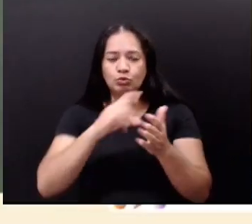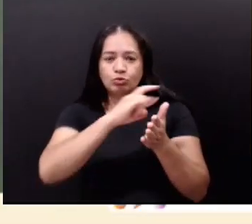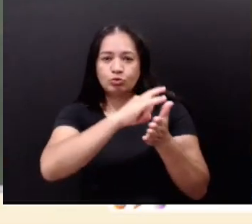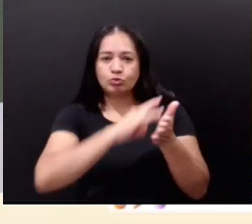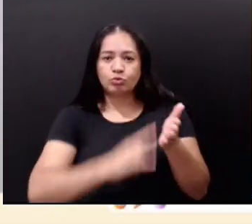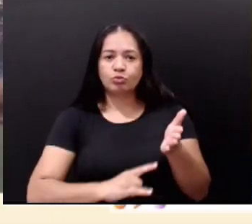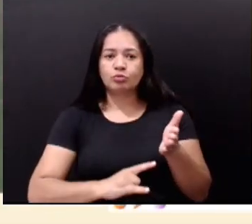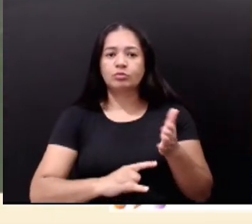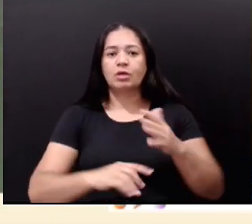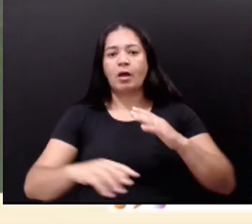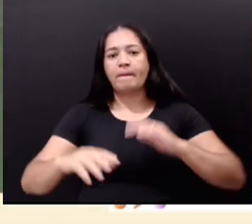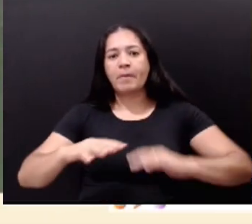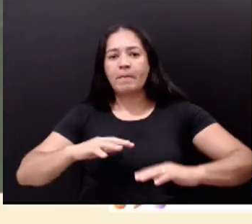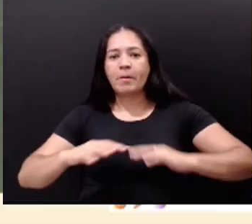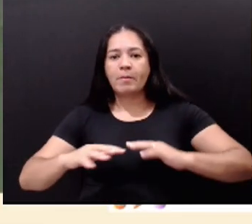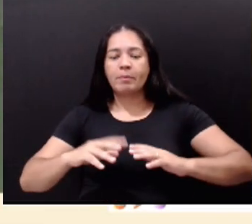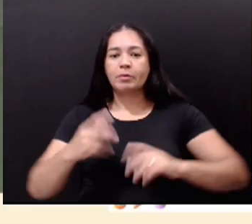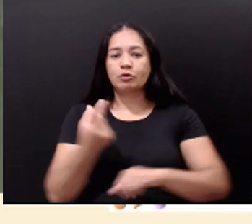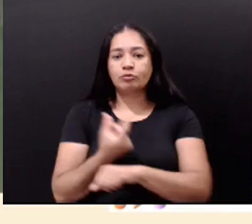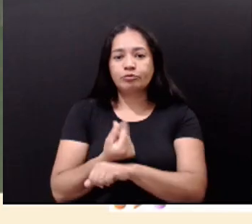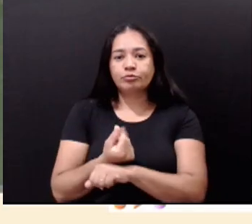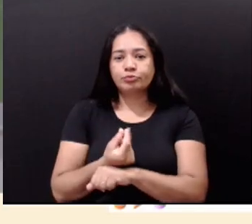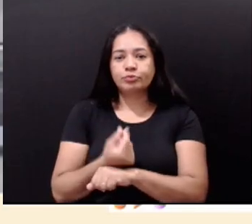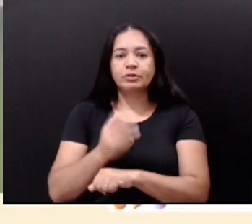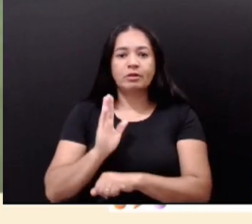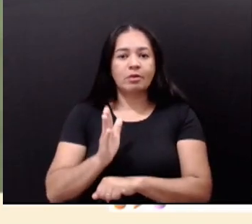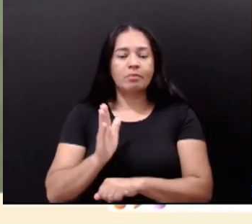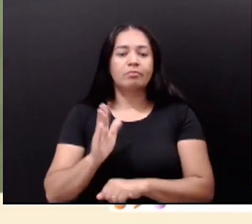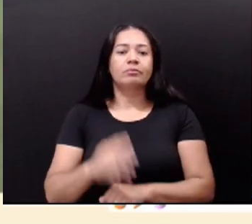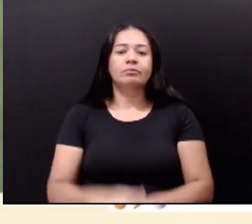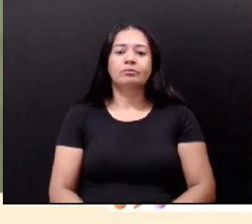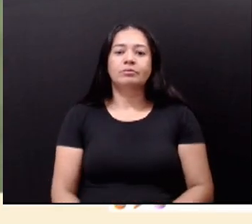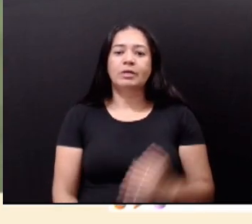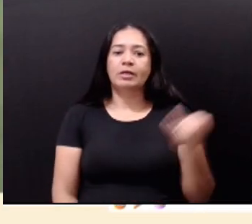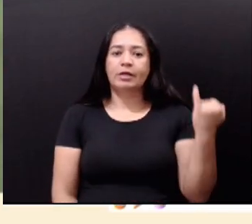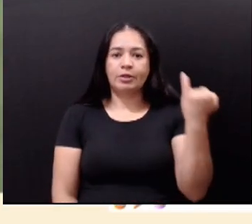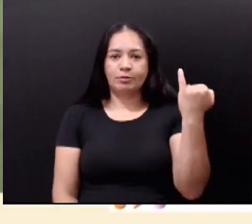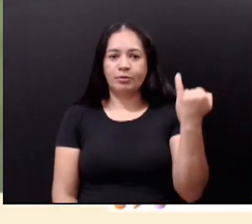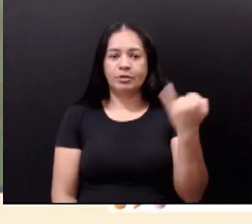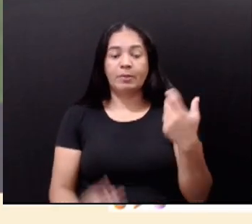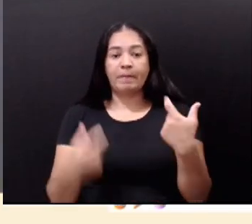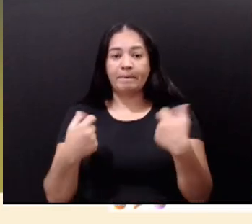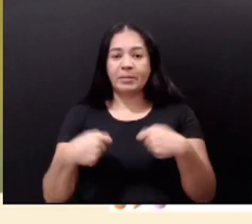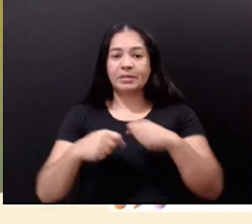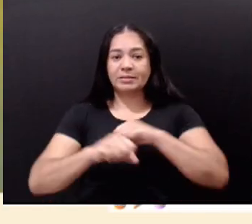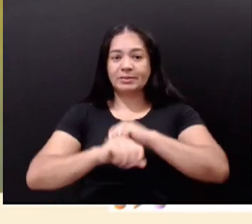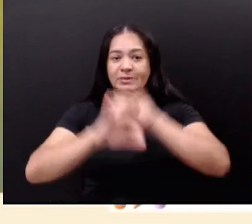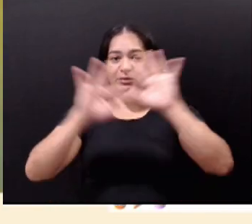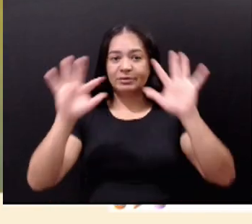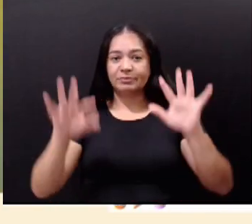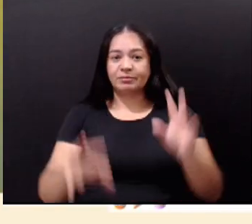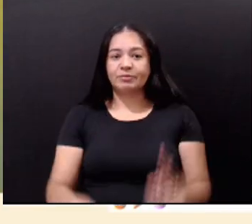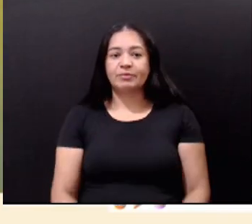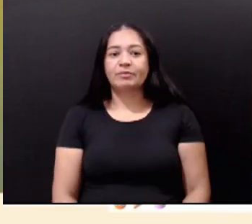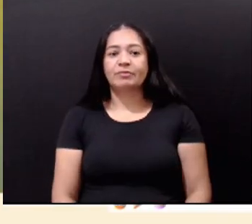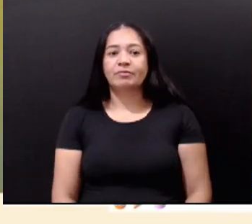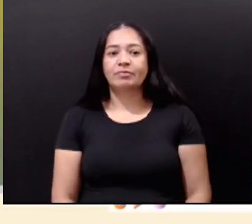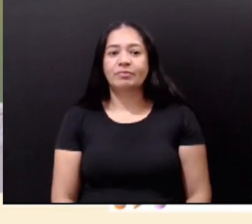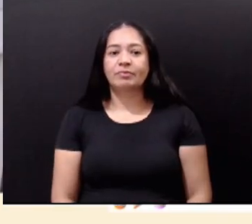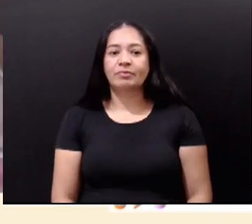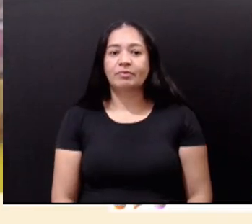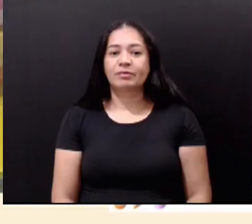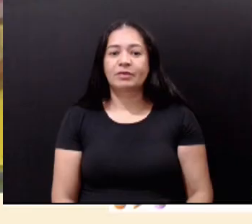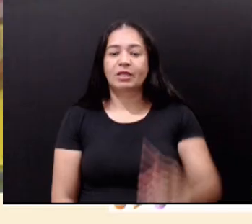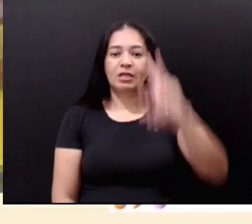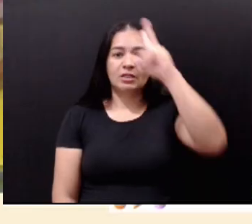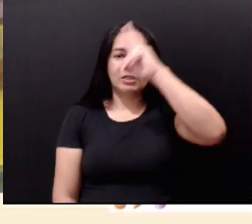movimentação financeira de tudo está lá. Então, isso é muito importante, ter essa transparência. E essa história de 52 anos, a gente já atravessou